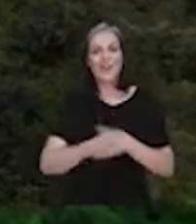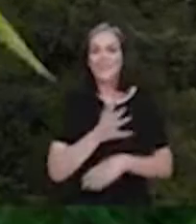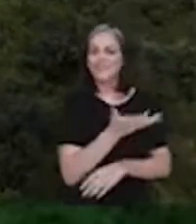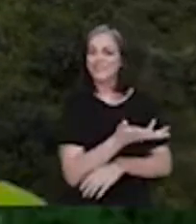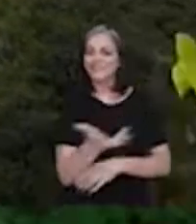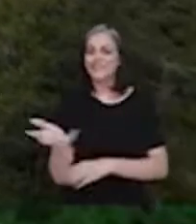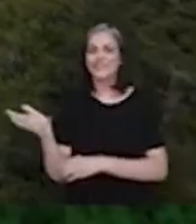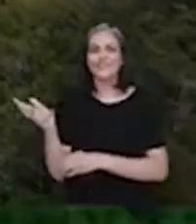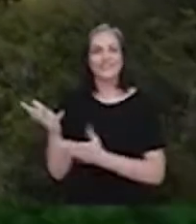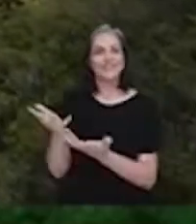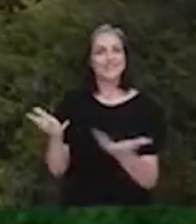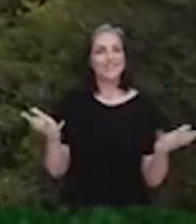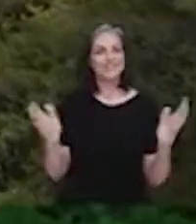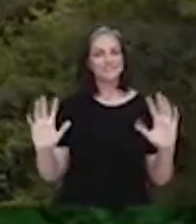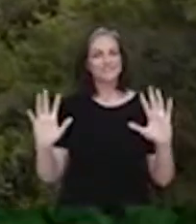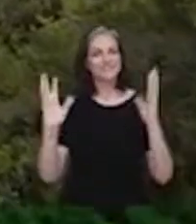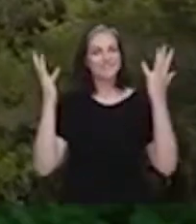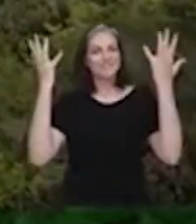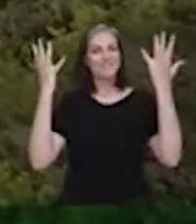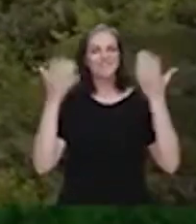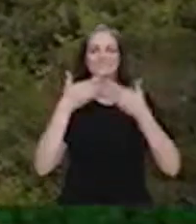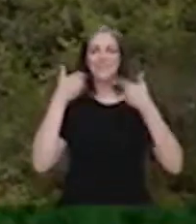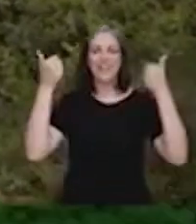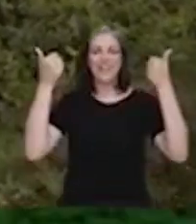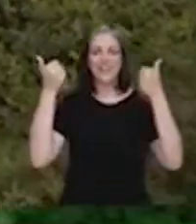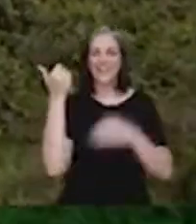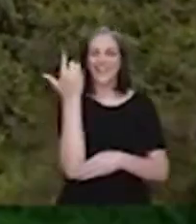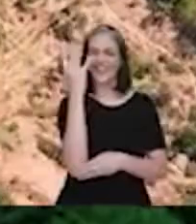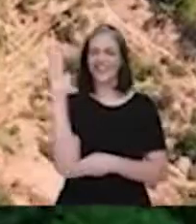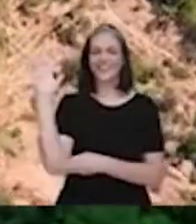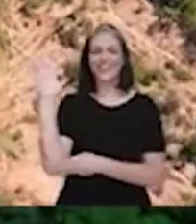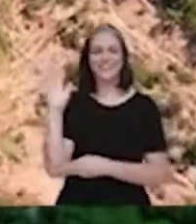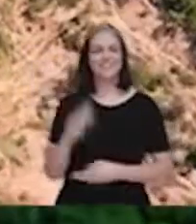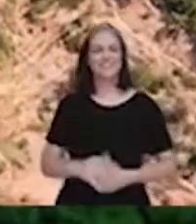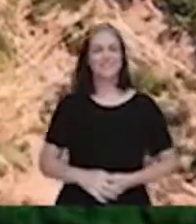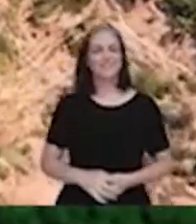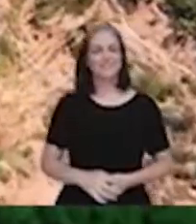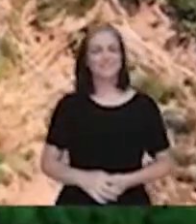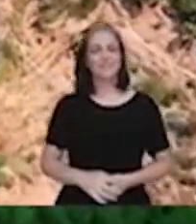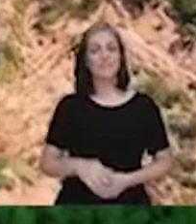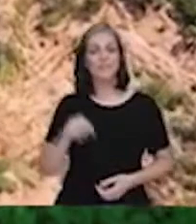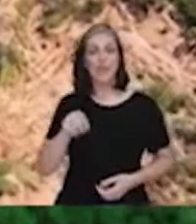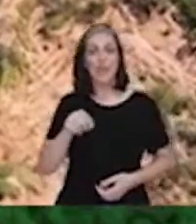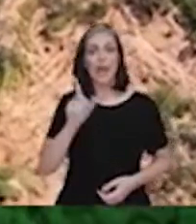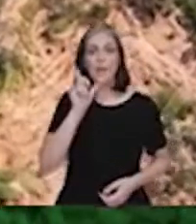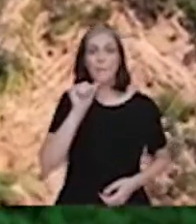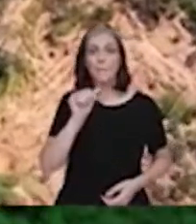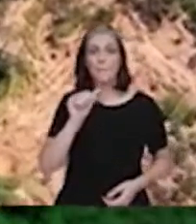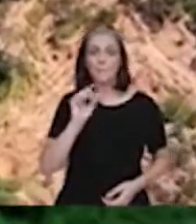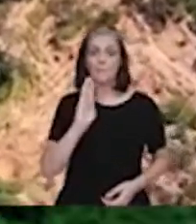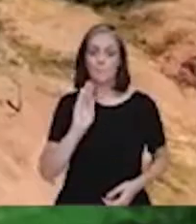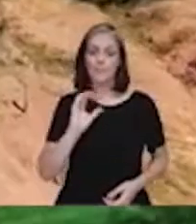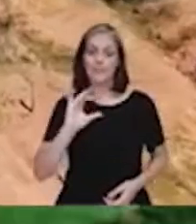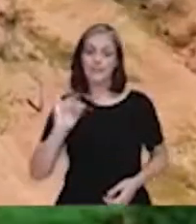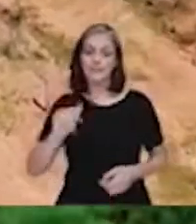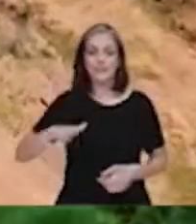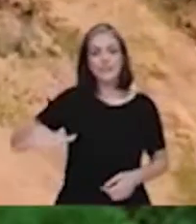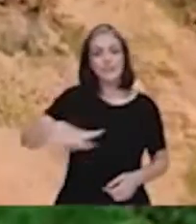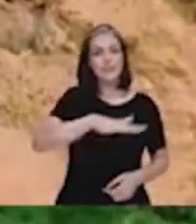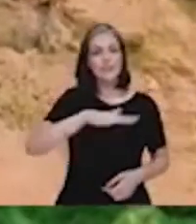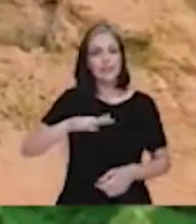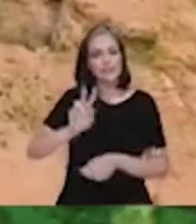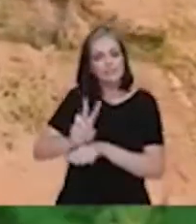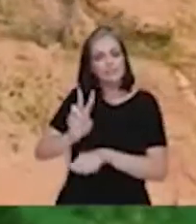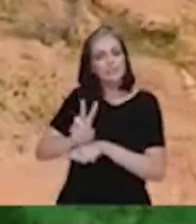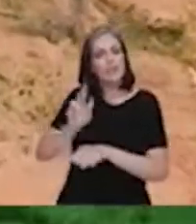natureza realmente agradece e recompõe é essas bacias de captação de churrada Elas têm por objetivo